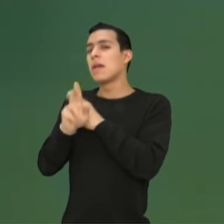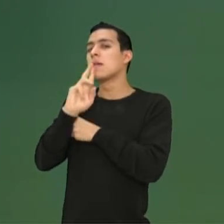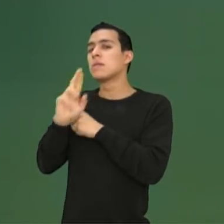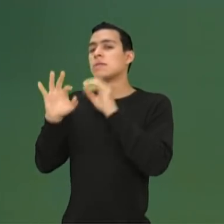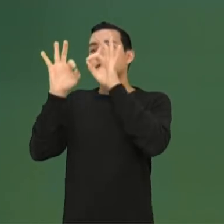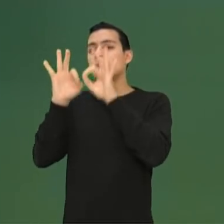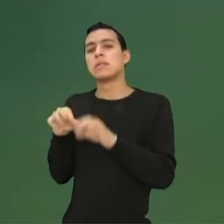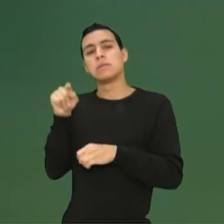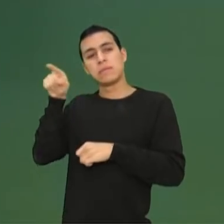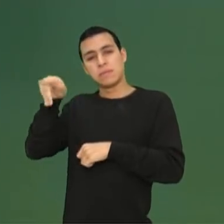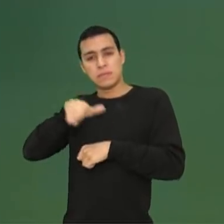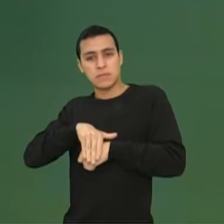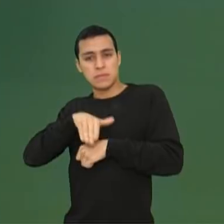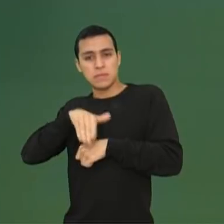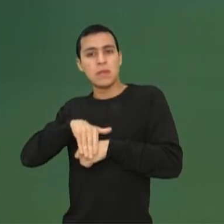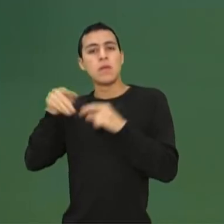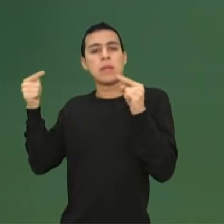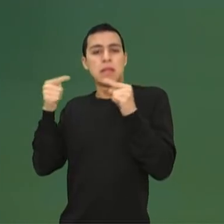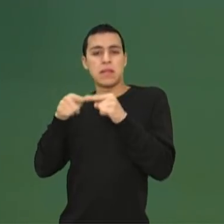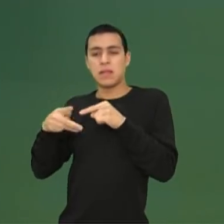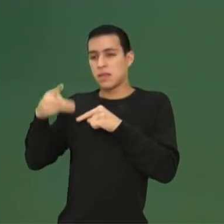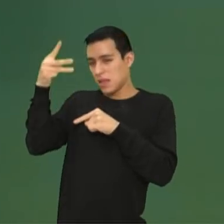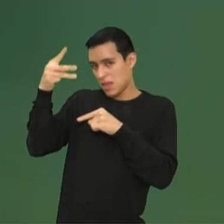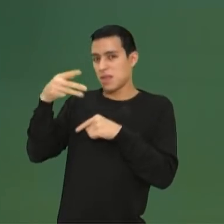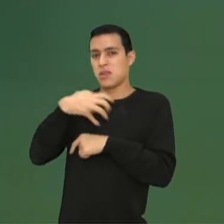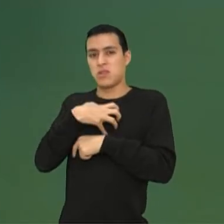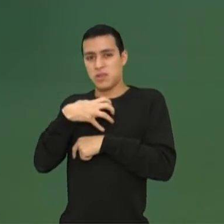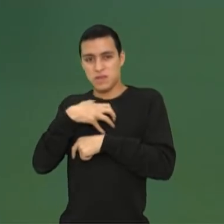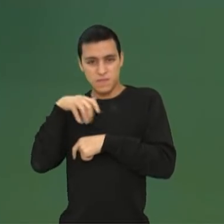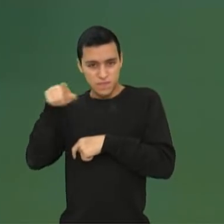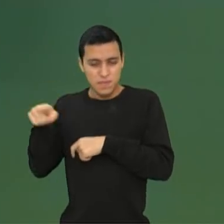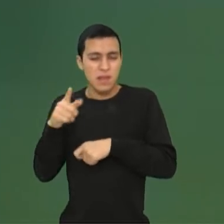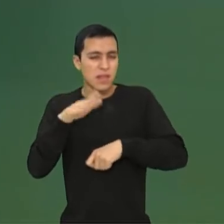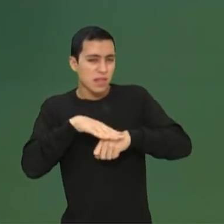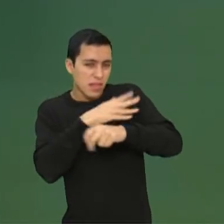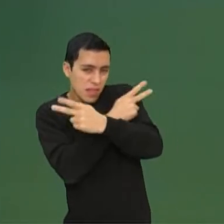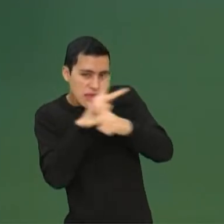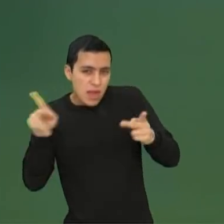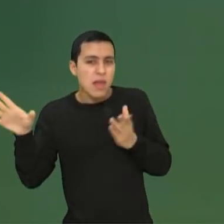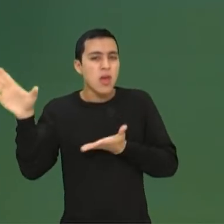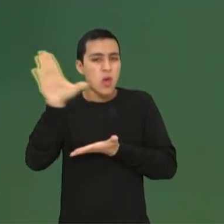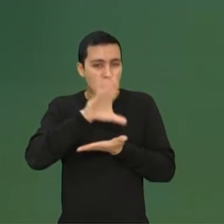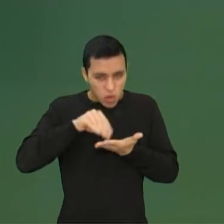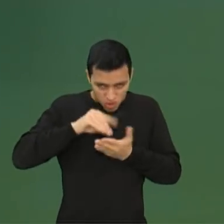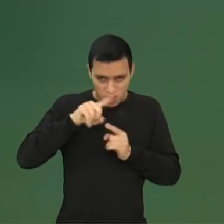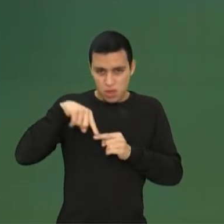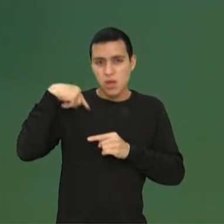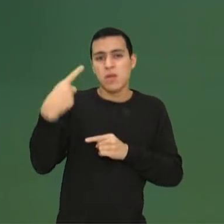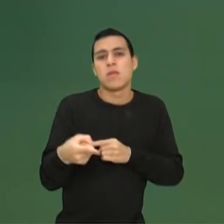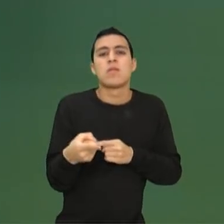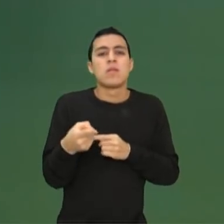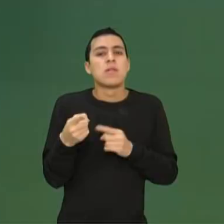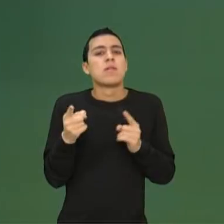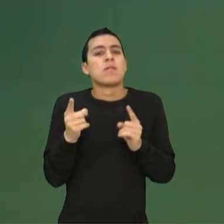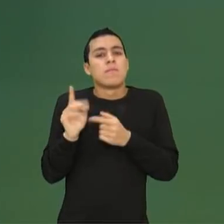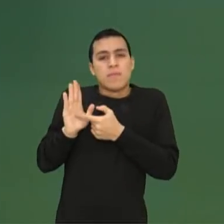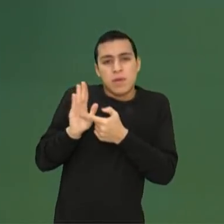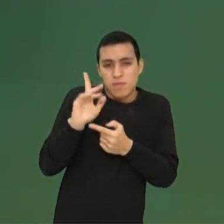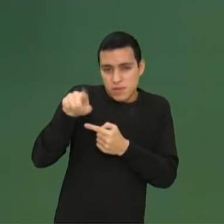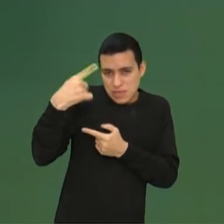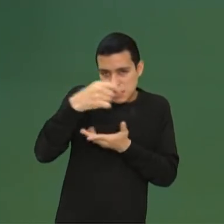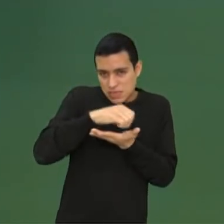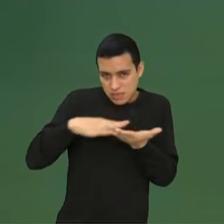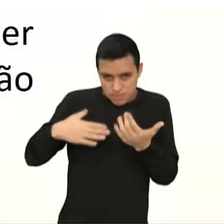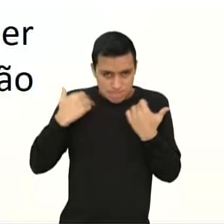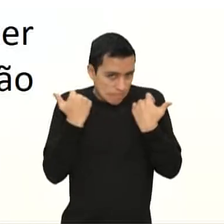resposta correta da terceira situação. Então, eu vou dar um tempinho para vocês copiarem e eu volto para mostrar o próximo exercício